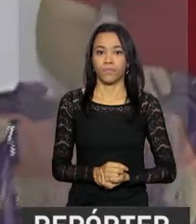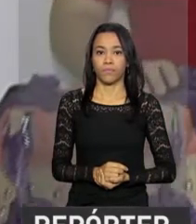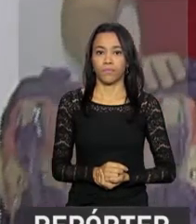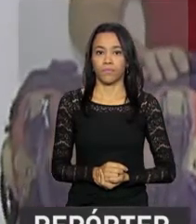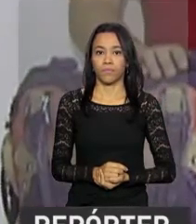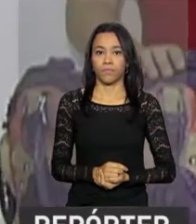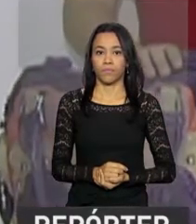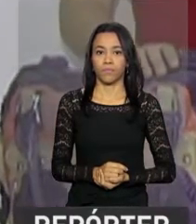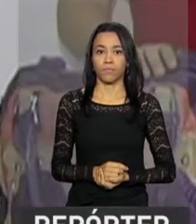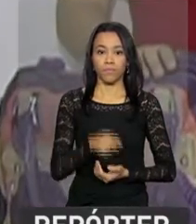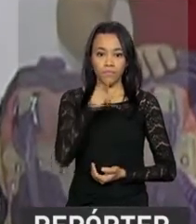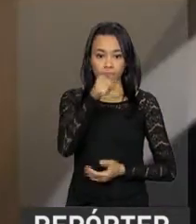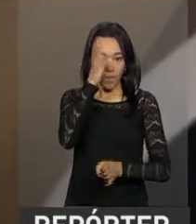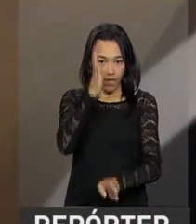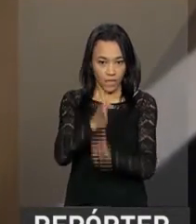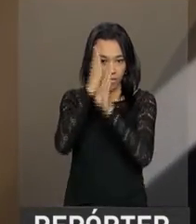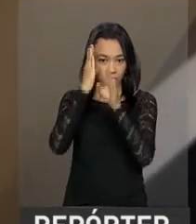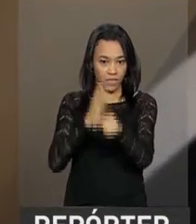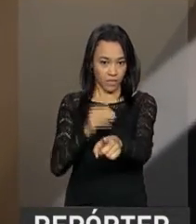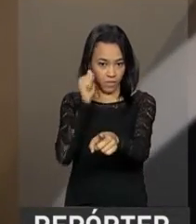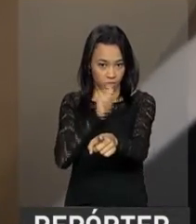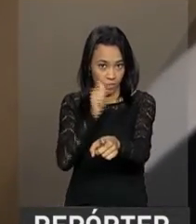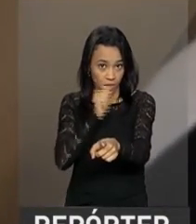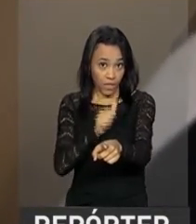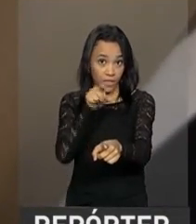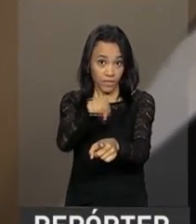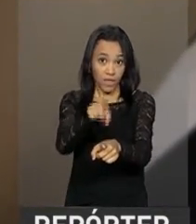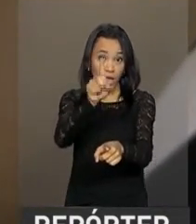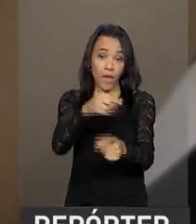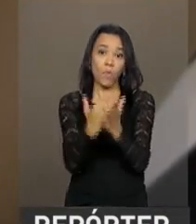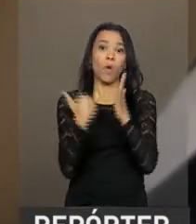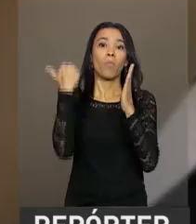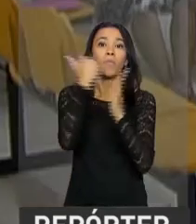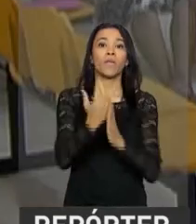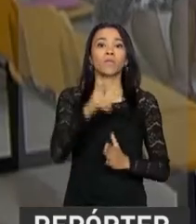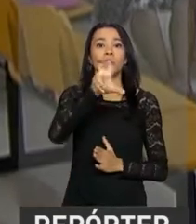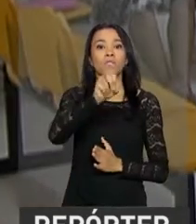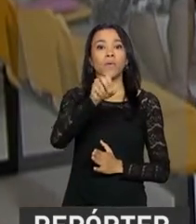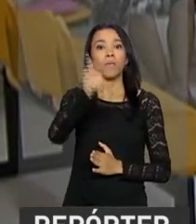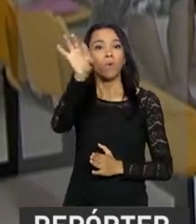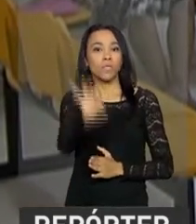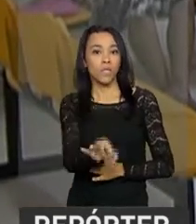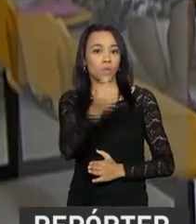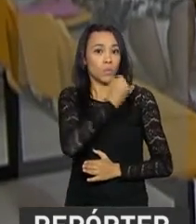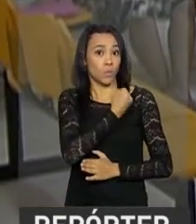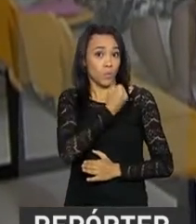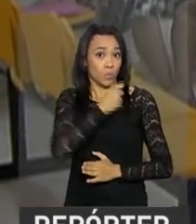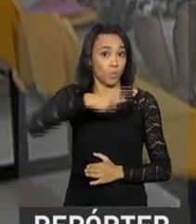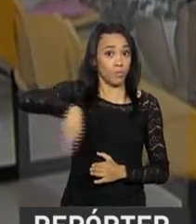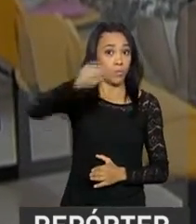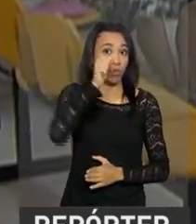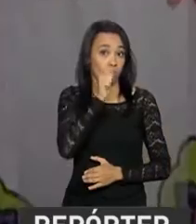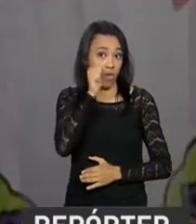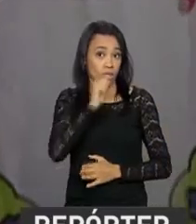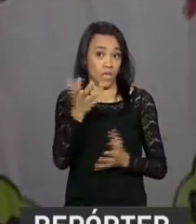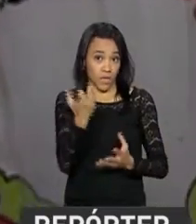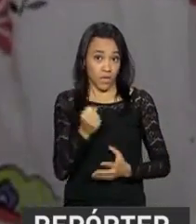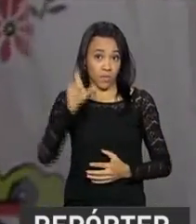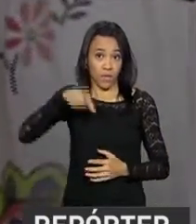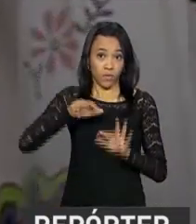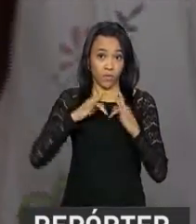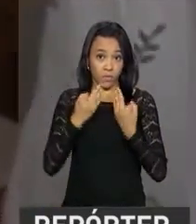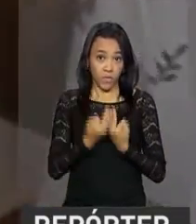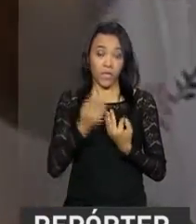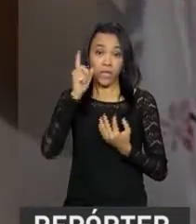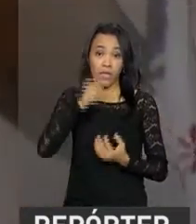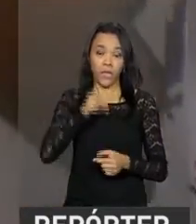a identificação dessas mulheres representou um aumento de 50% no número de gestantes do bolsa família acompanhadas